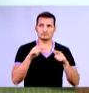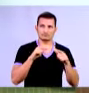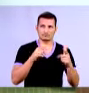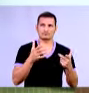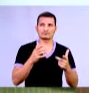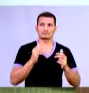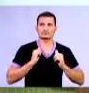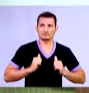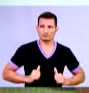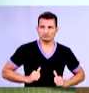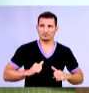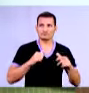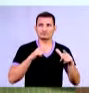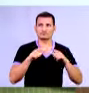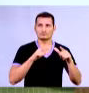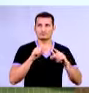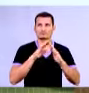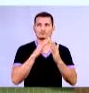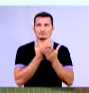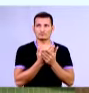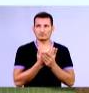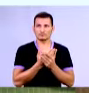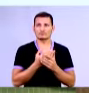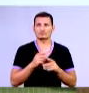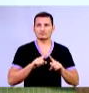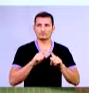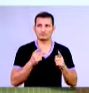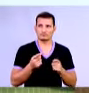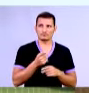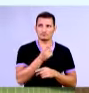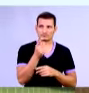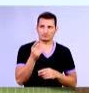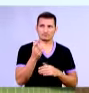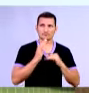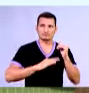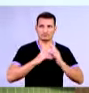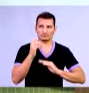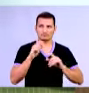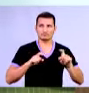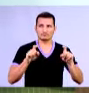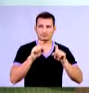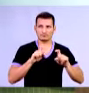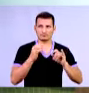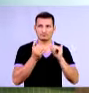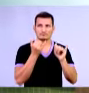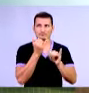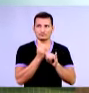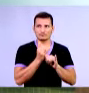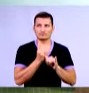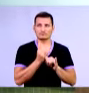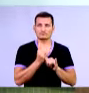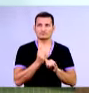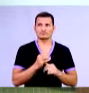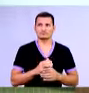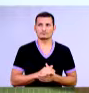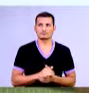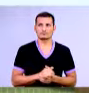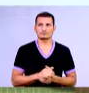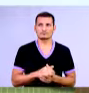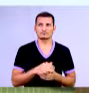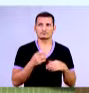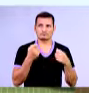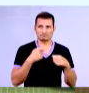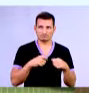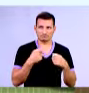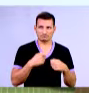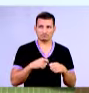trabalhos escolares, né? Por outro lado, você como profissional de informática para a internet vai necessitar de